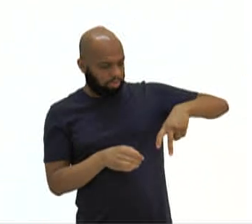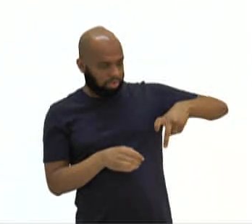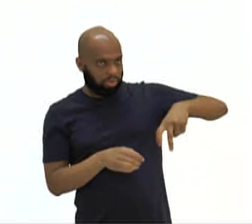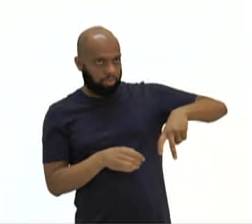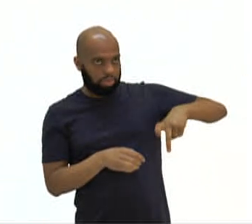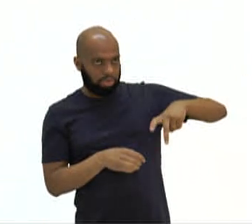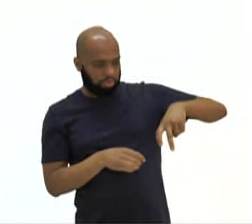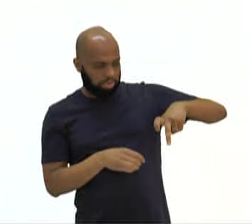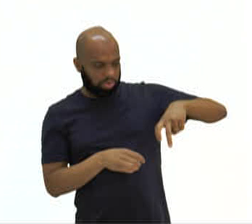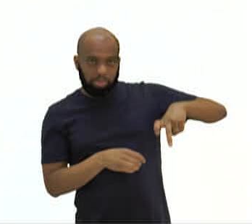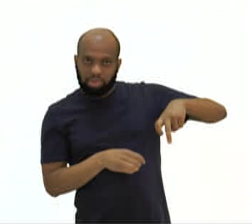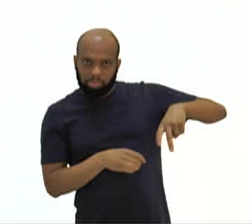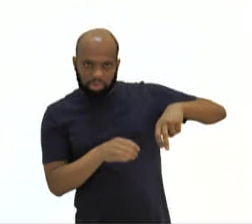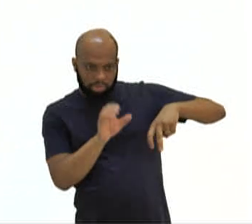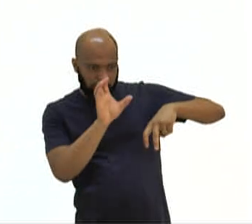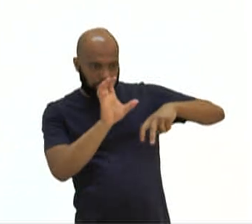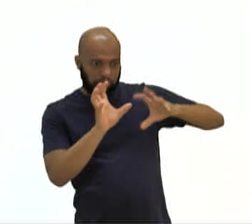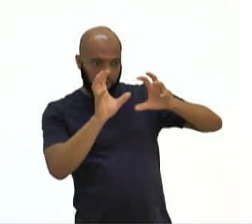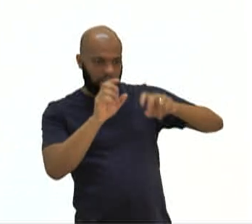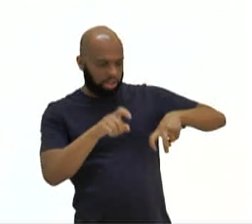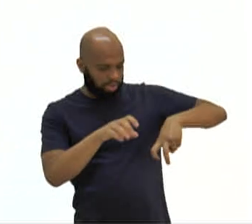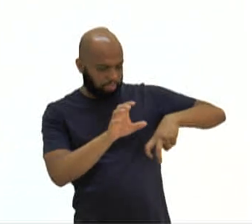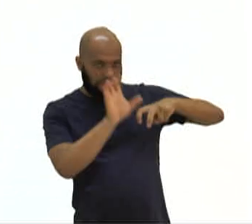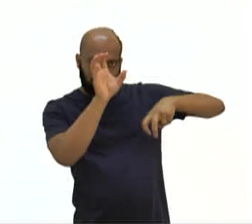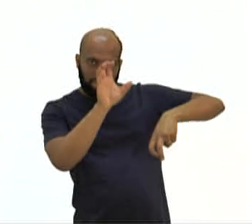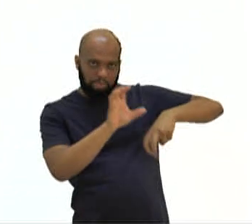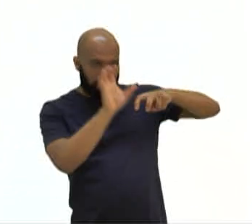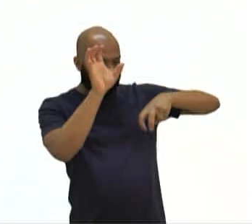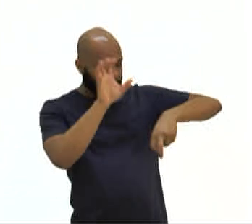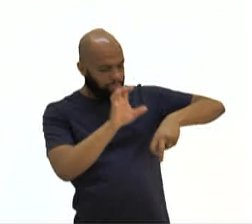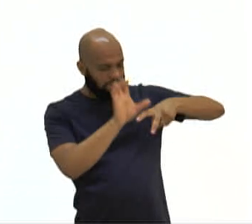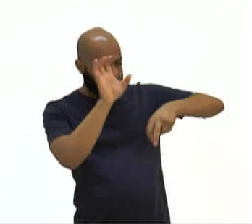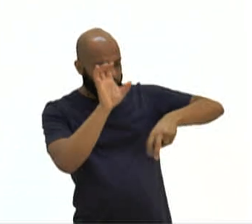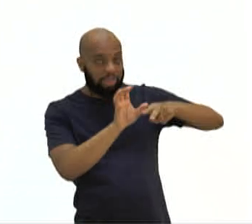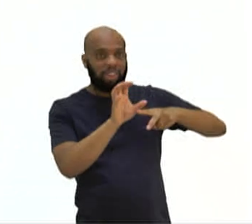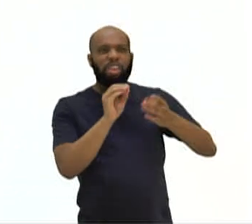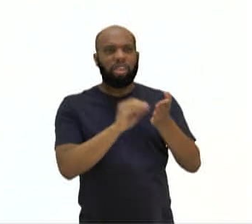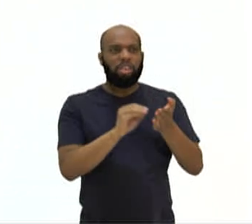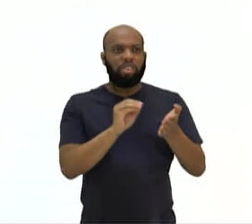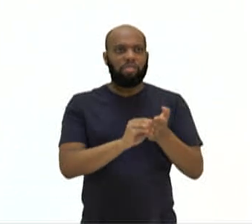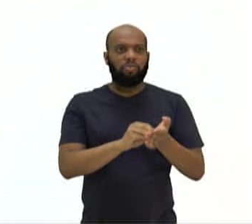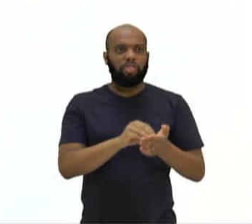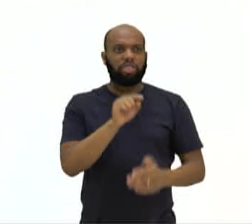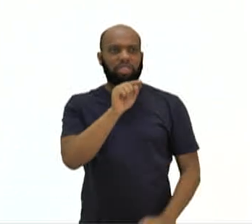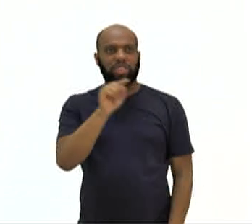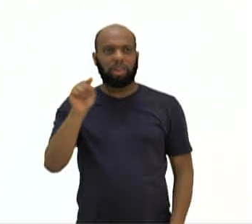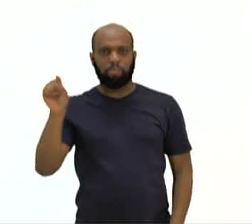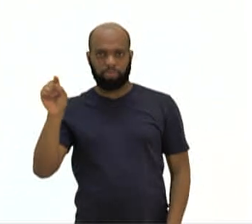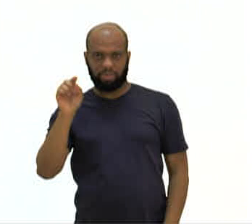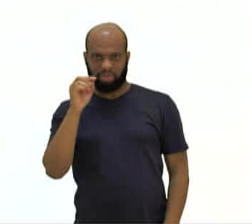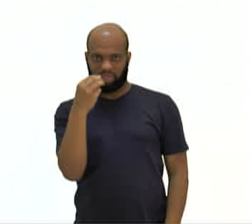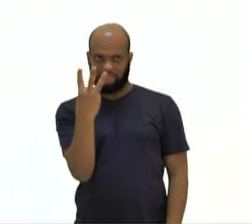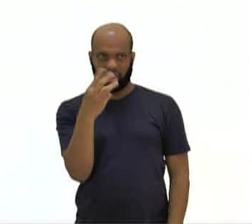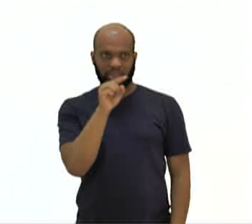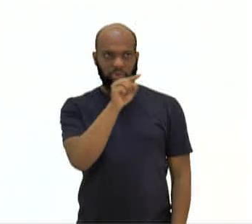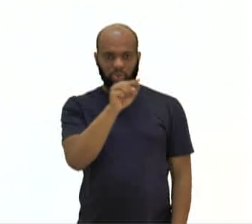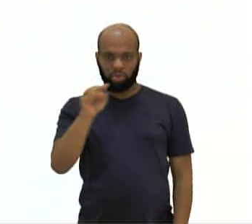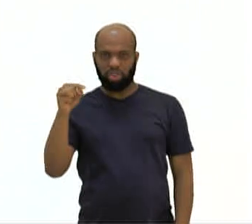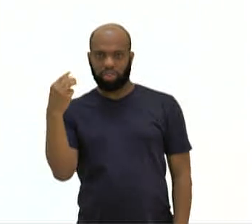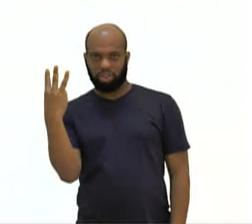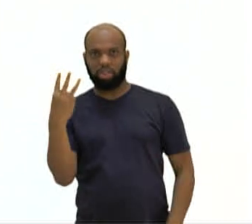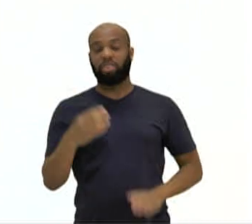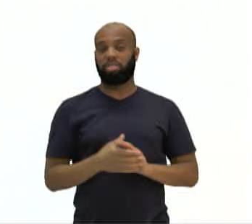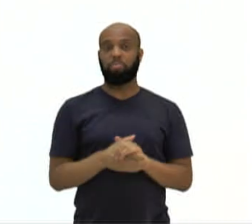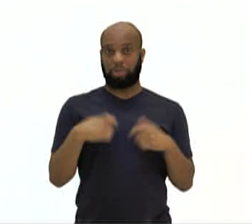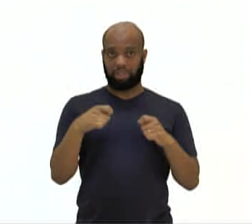faltando um pontinho aqui, olha lá. É três pontinhos, né? Não existe dois pontinhos assim, não. Sei que fica bonitinho pra você na carinha, mas tá faltando um